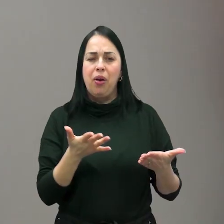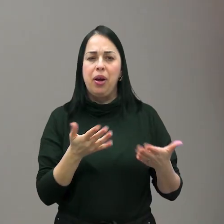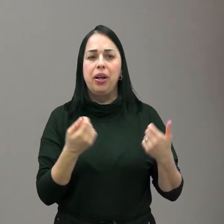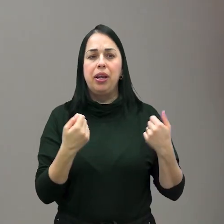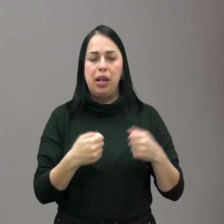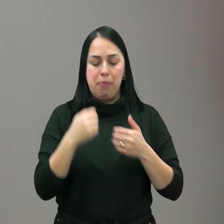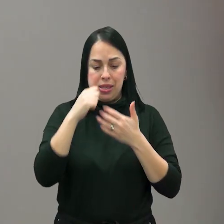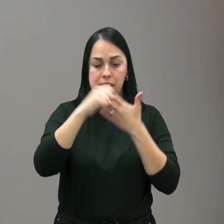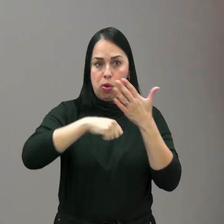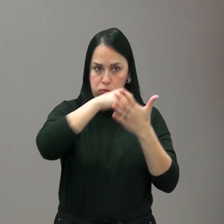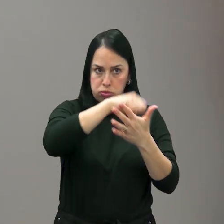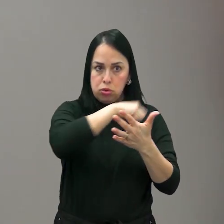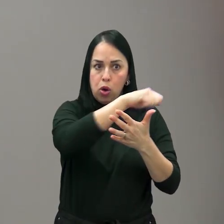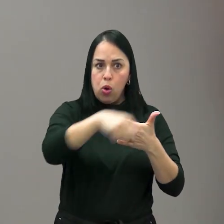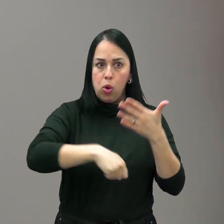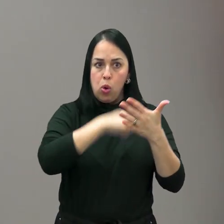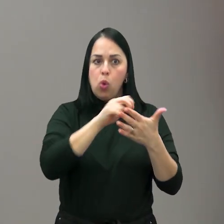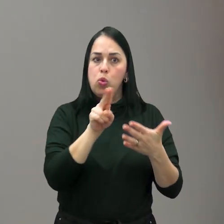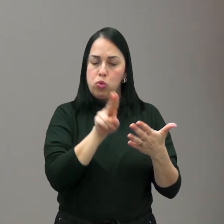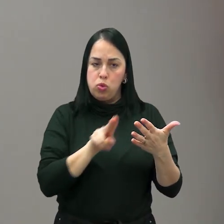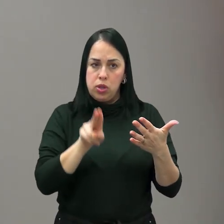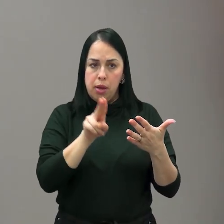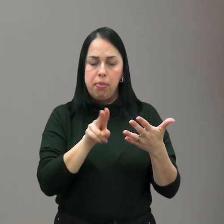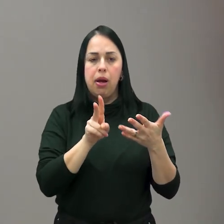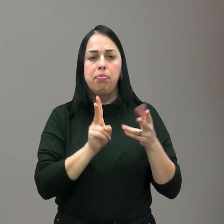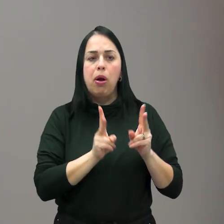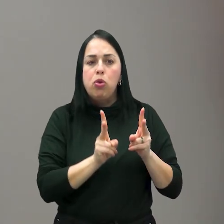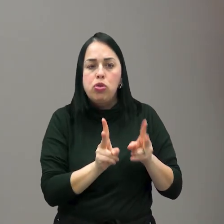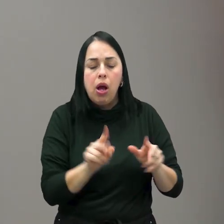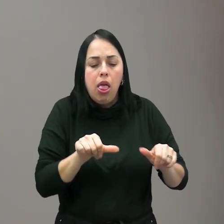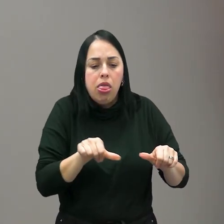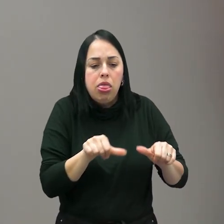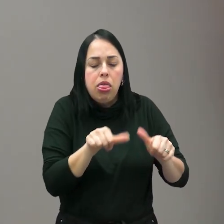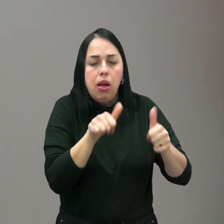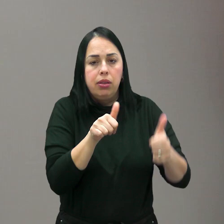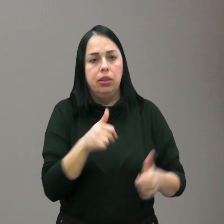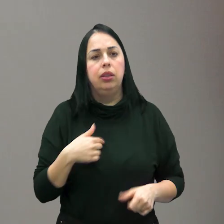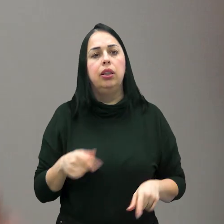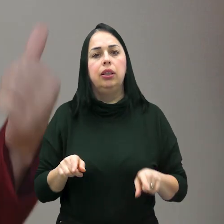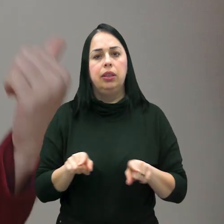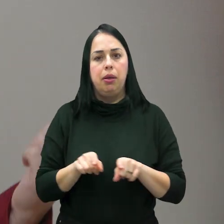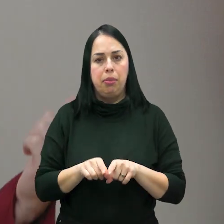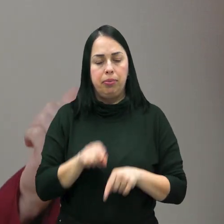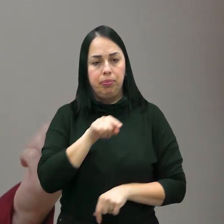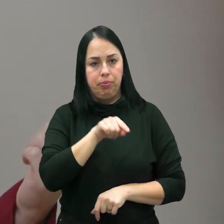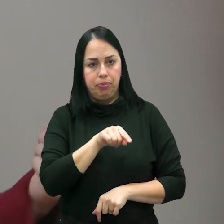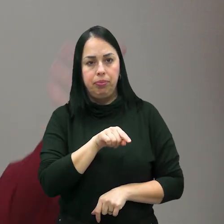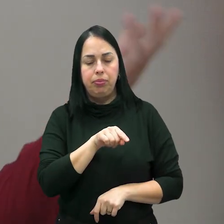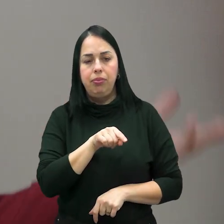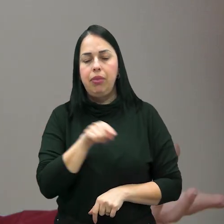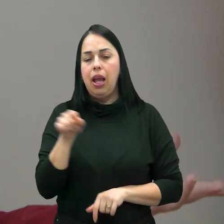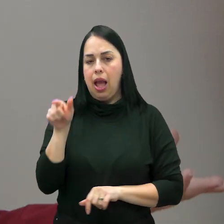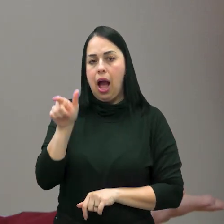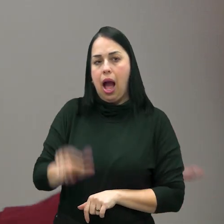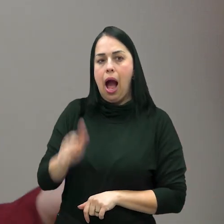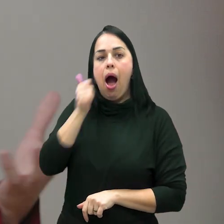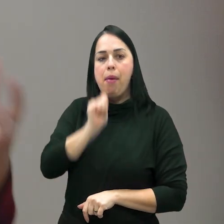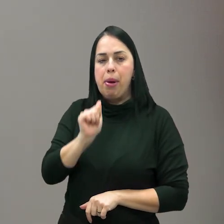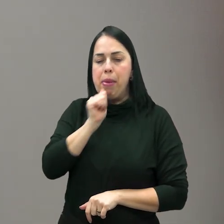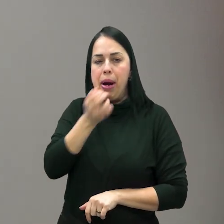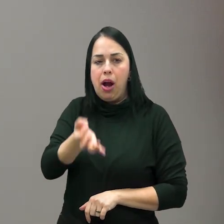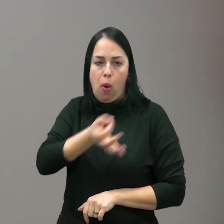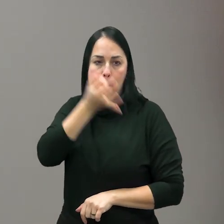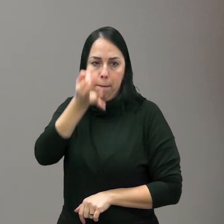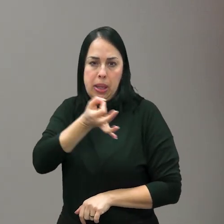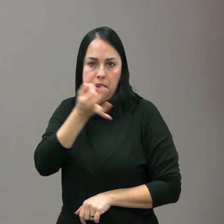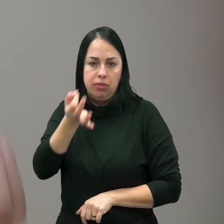pouquinho, né? Agora ele tem de usar uma faixa na mão para continuar essa recuperação. A gente viu aí, doutor, no caso, o depoimento